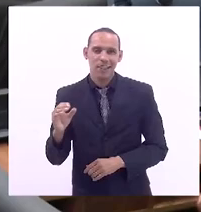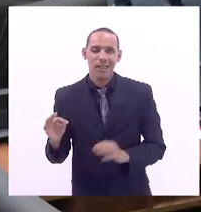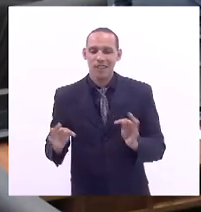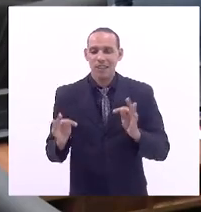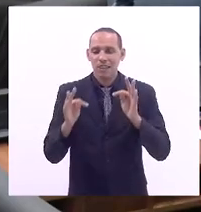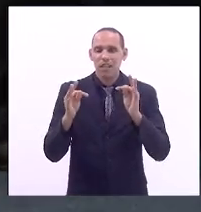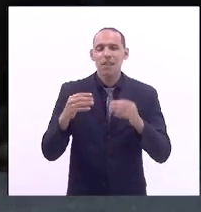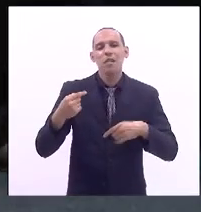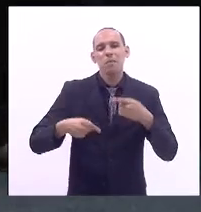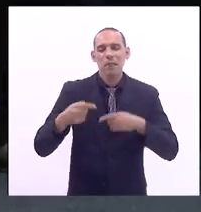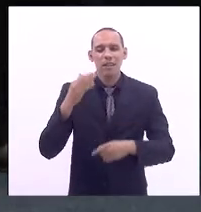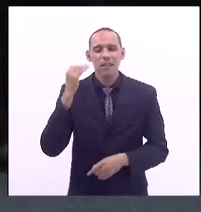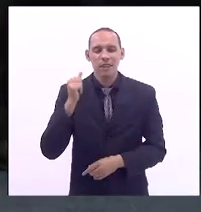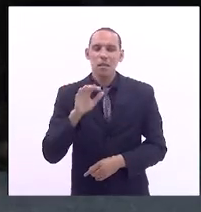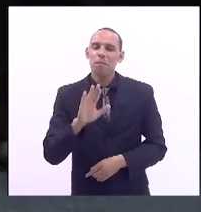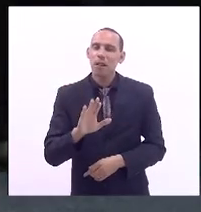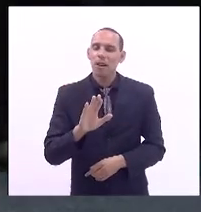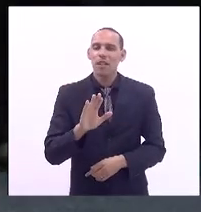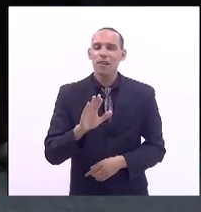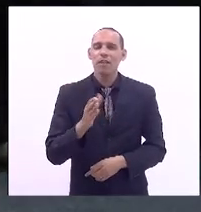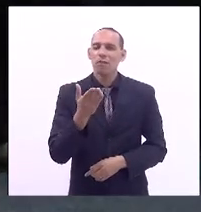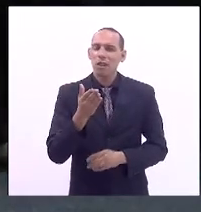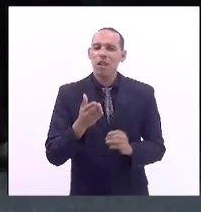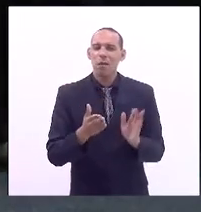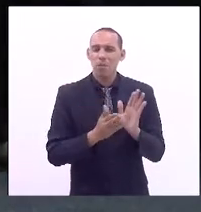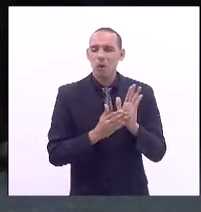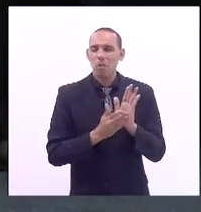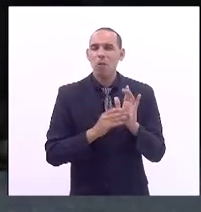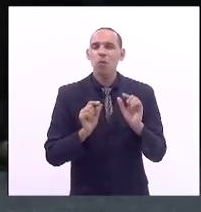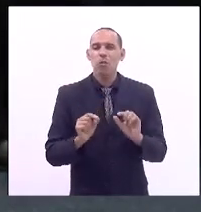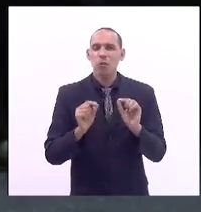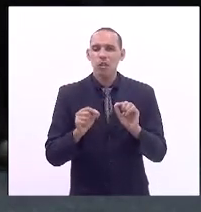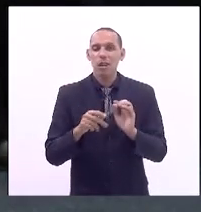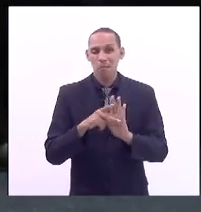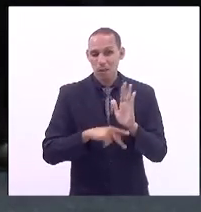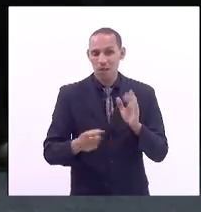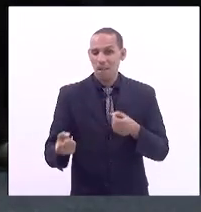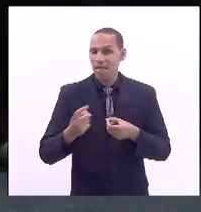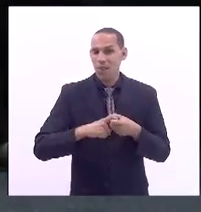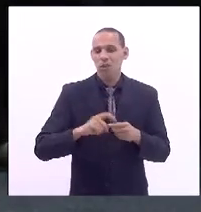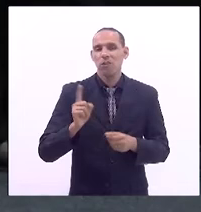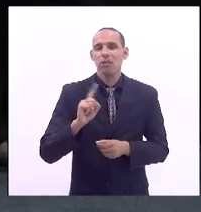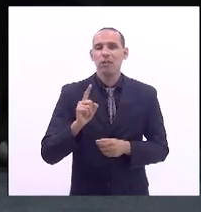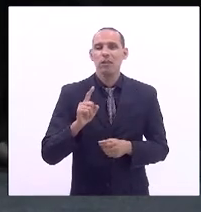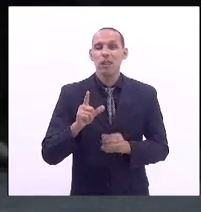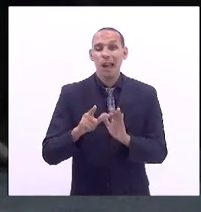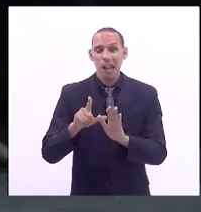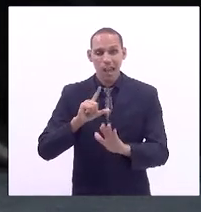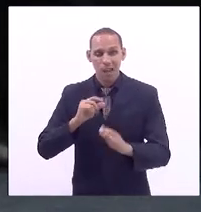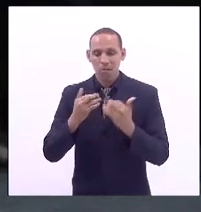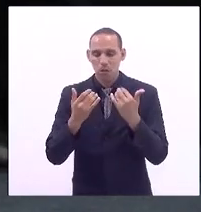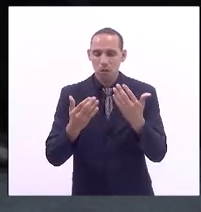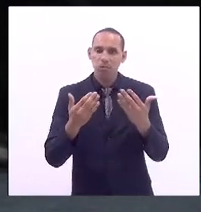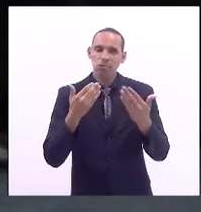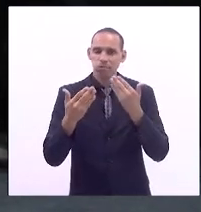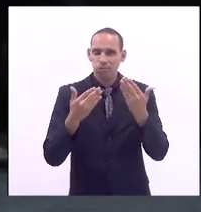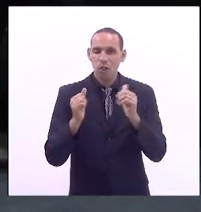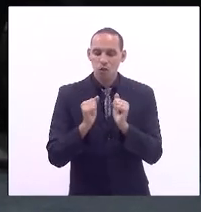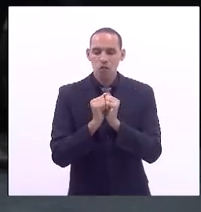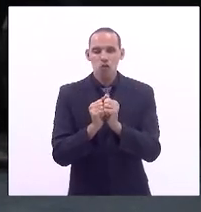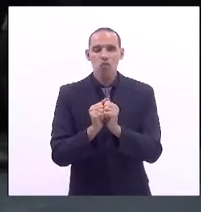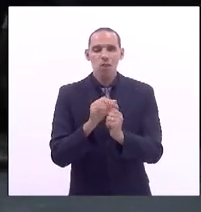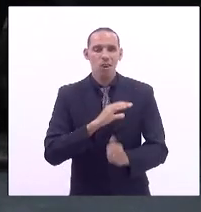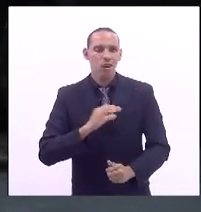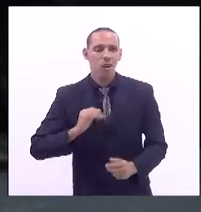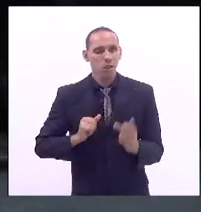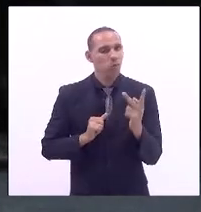foi feito eu só queria propor como vossa excelência já estava assinalando que o projeto não volte André antes a gente fazer audiência pública conjunta das